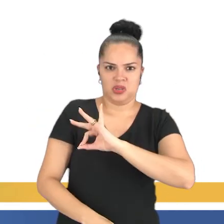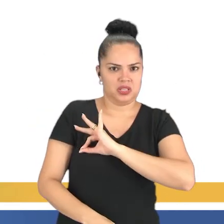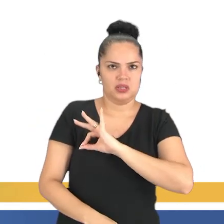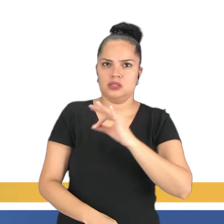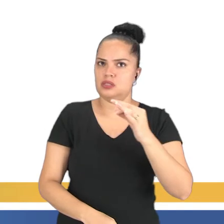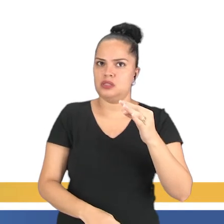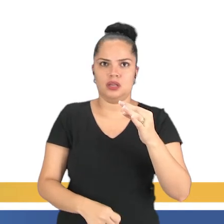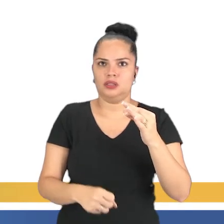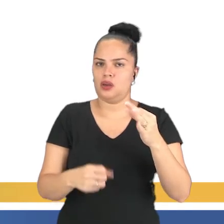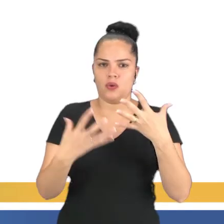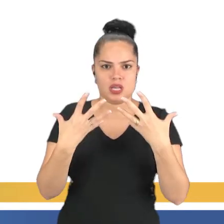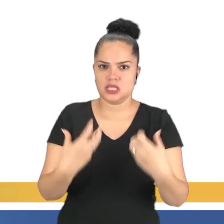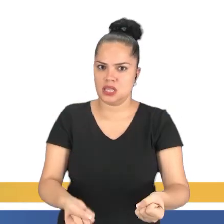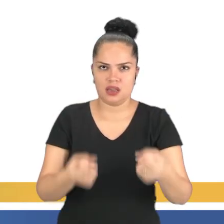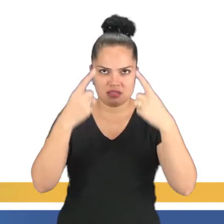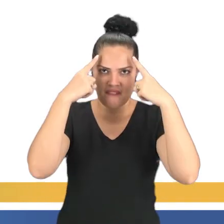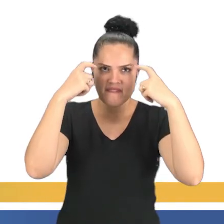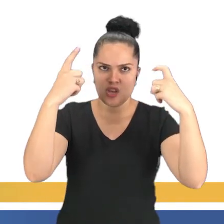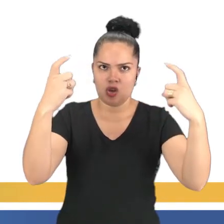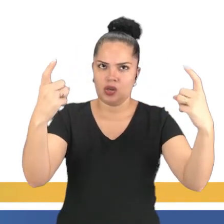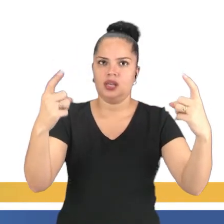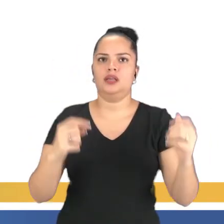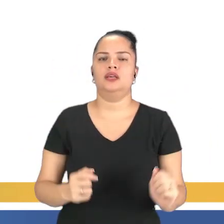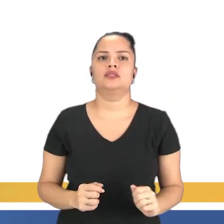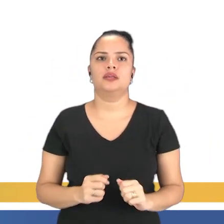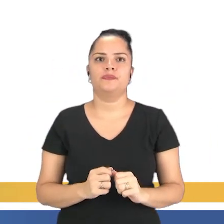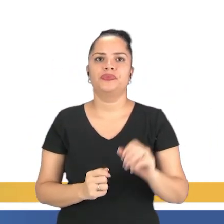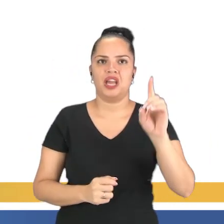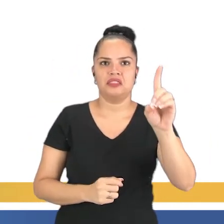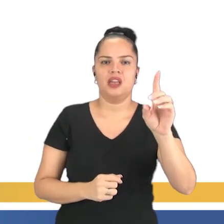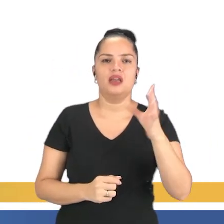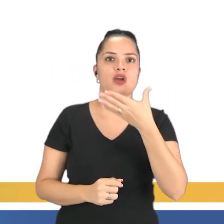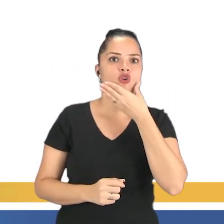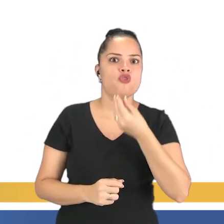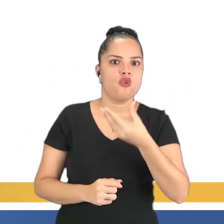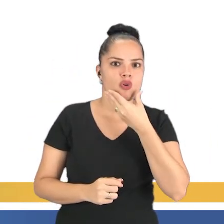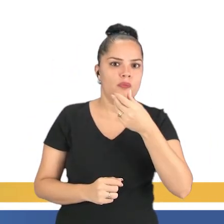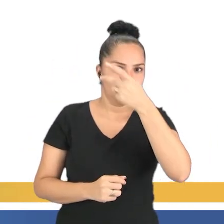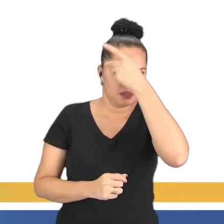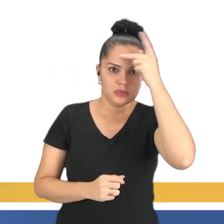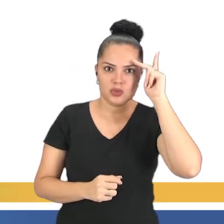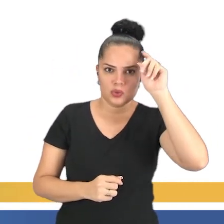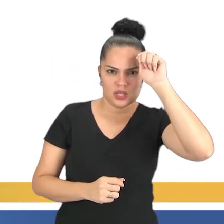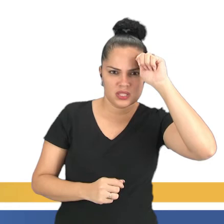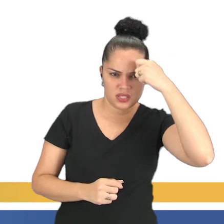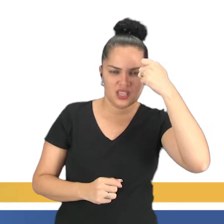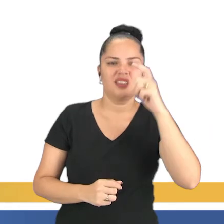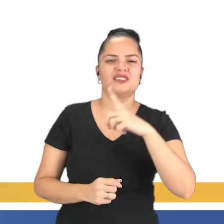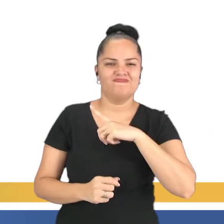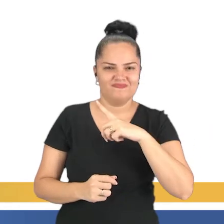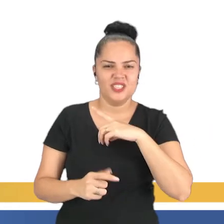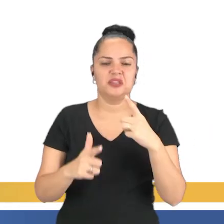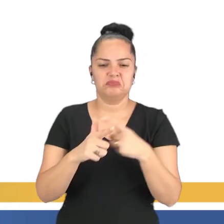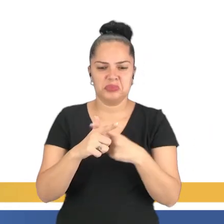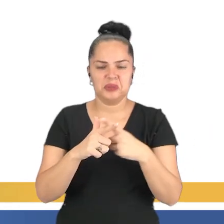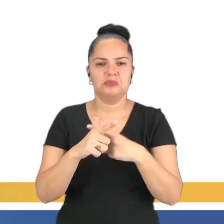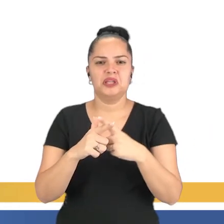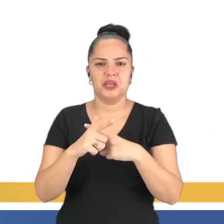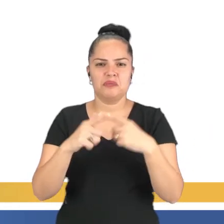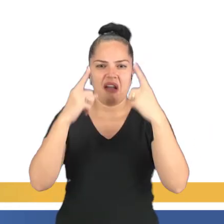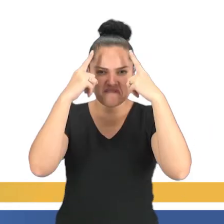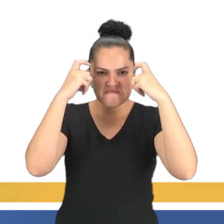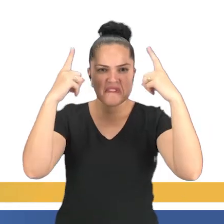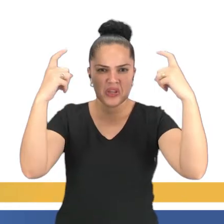das classes agressivas socialmente. E D. Homens de pele negra foram as maiores vítimas de violência